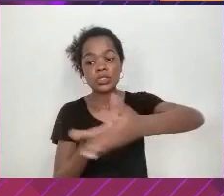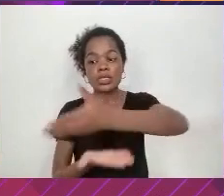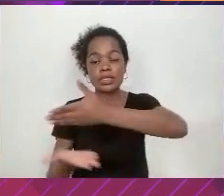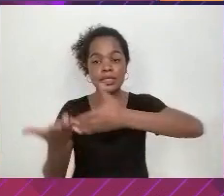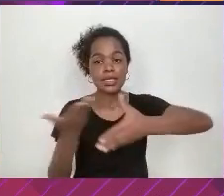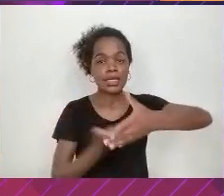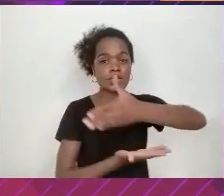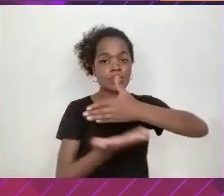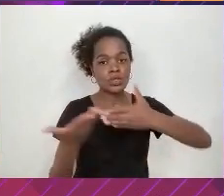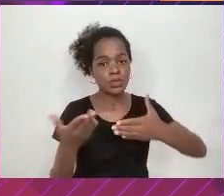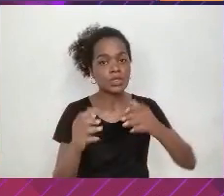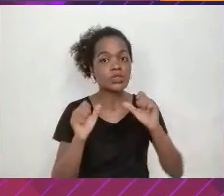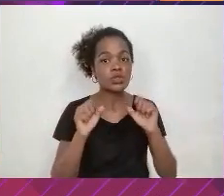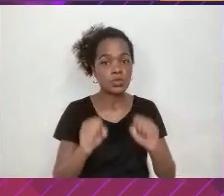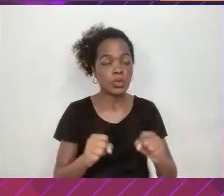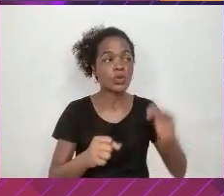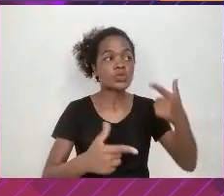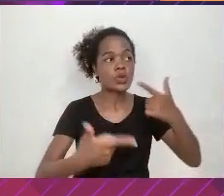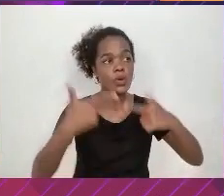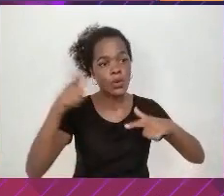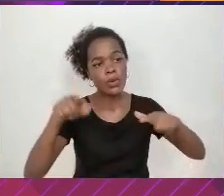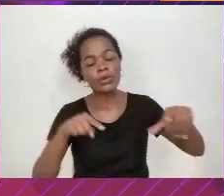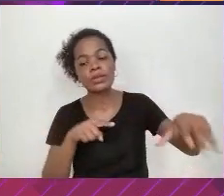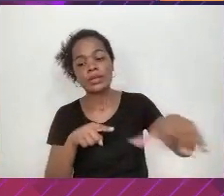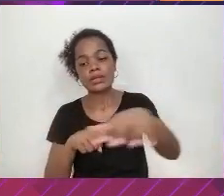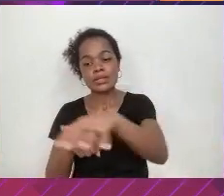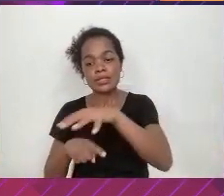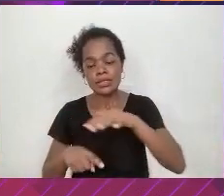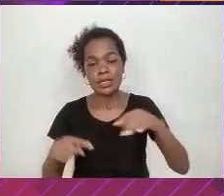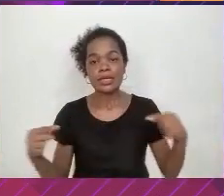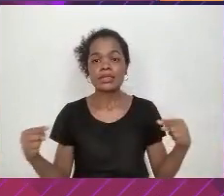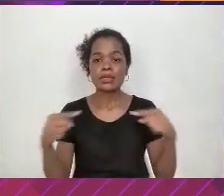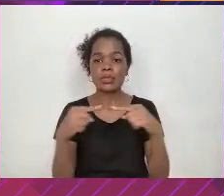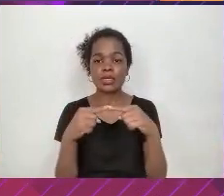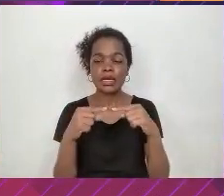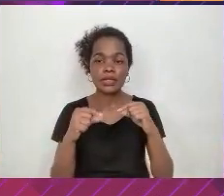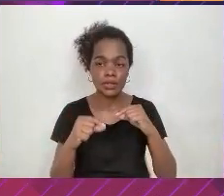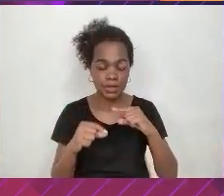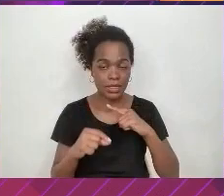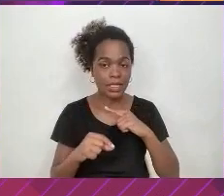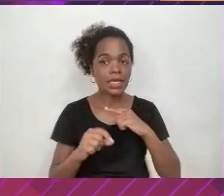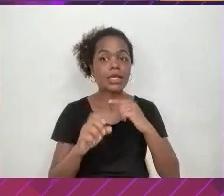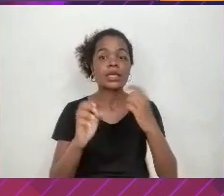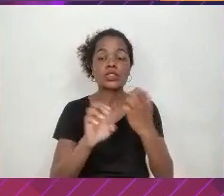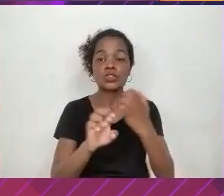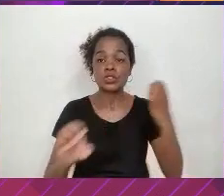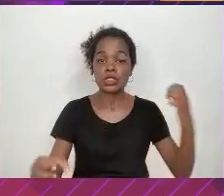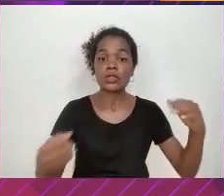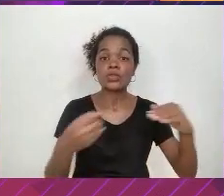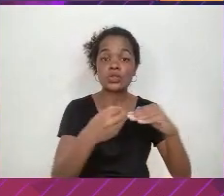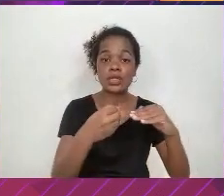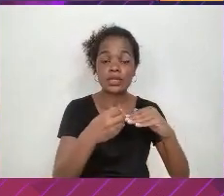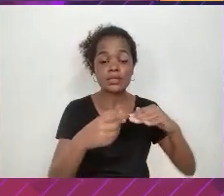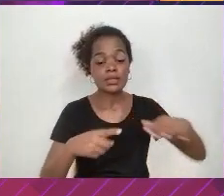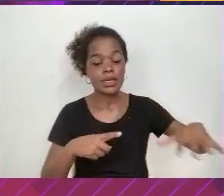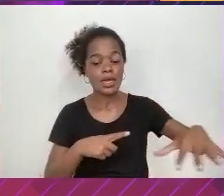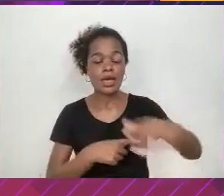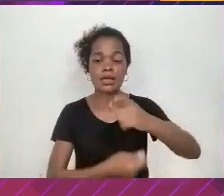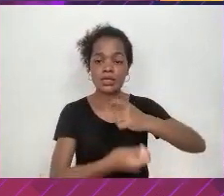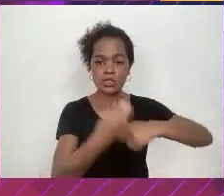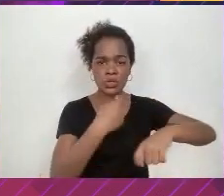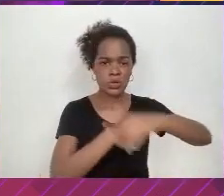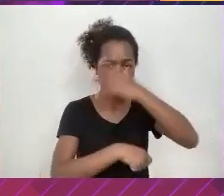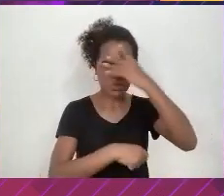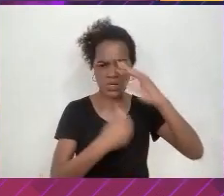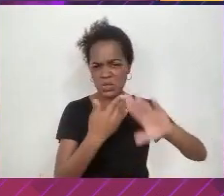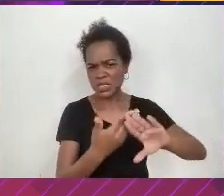vê que pode ter outras áreas também envolvidas. A gente tem os engenheiros de dados e a gente tem a área de negócio. Ninguém está sozinho e eu